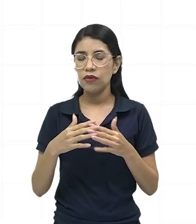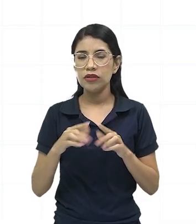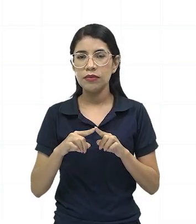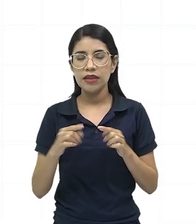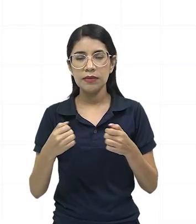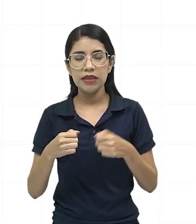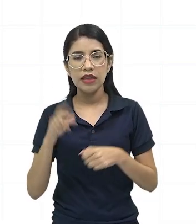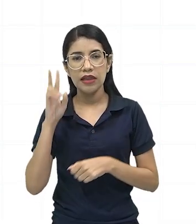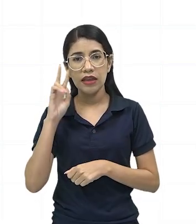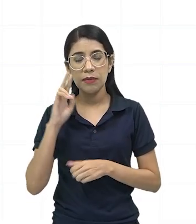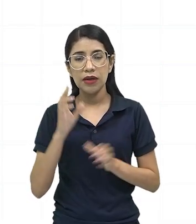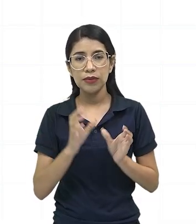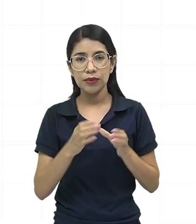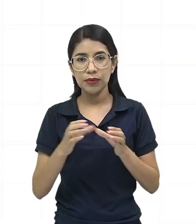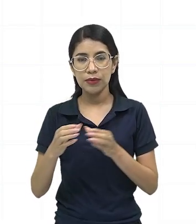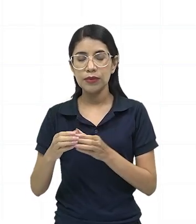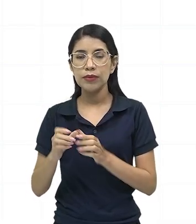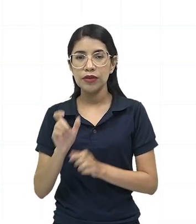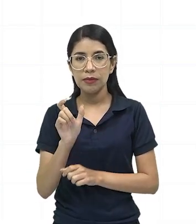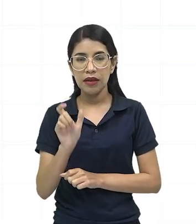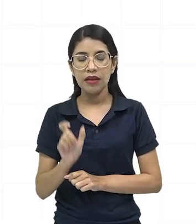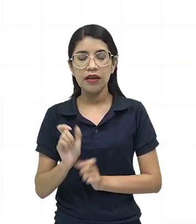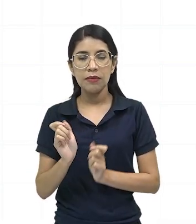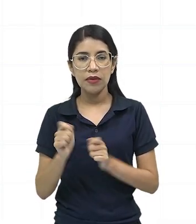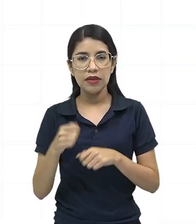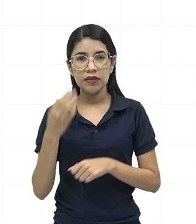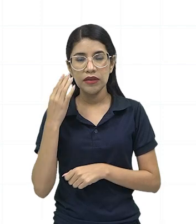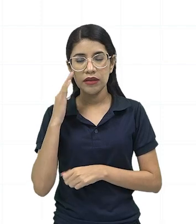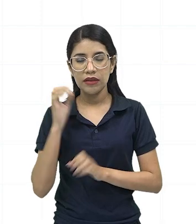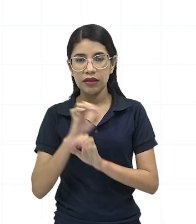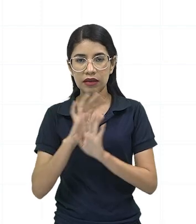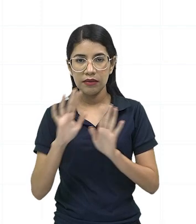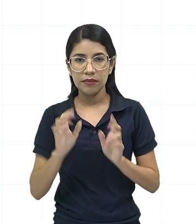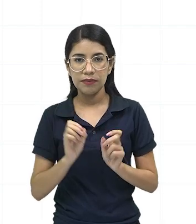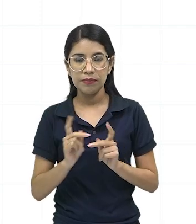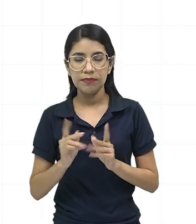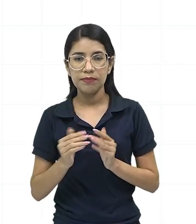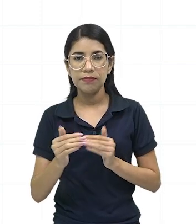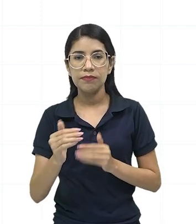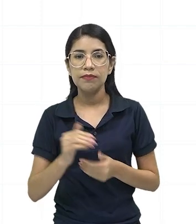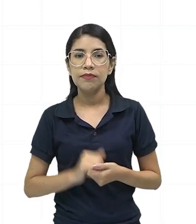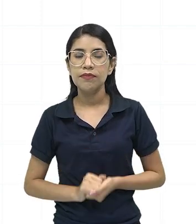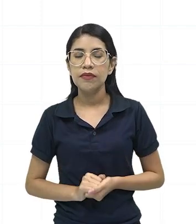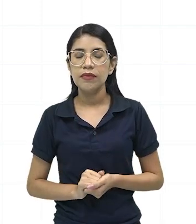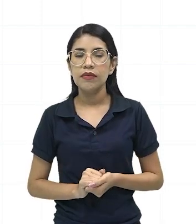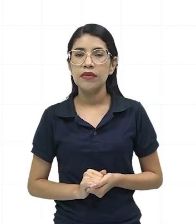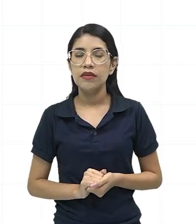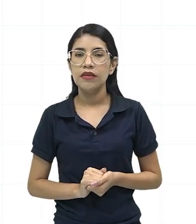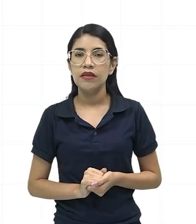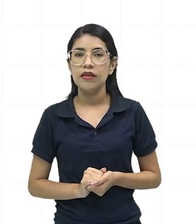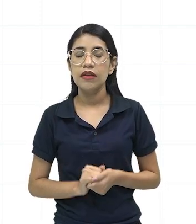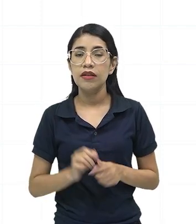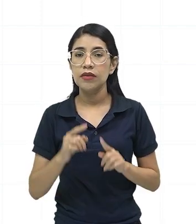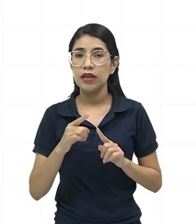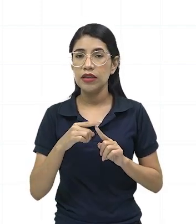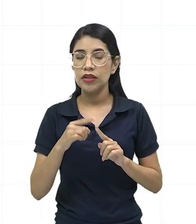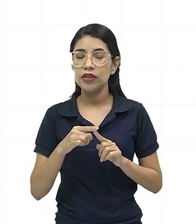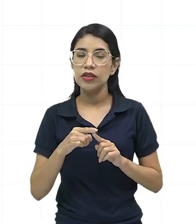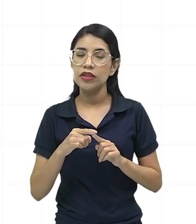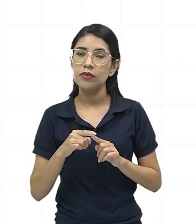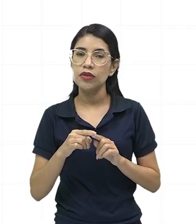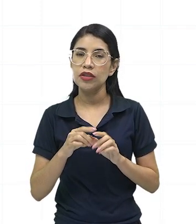lembrar das classes de palavras, que essas ideias ficam melhor estabelecidas. No caso das conjunções subordinadas adverbiais,